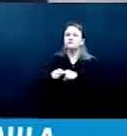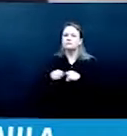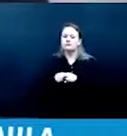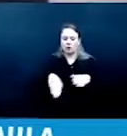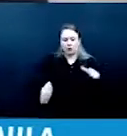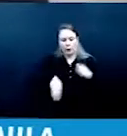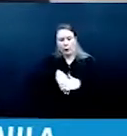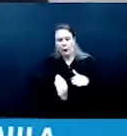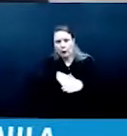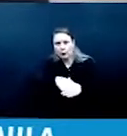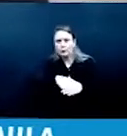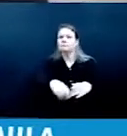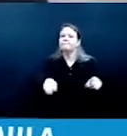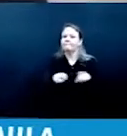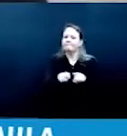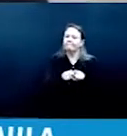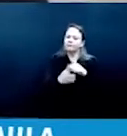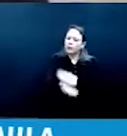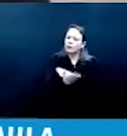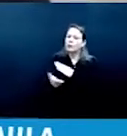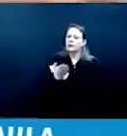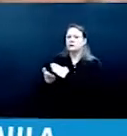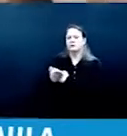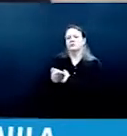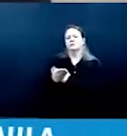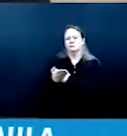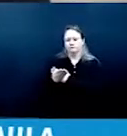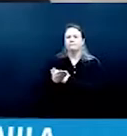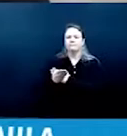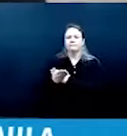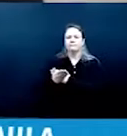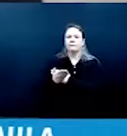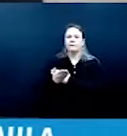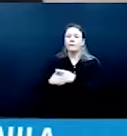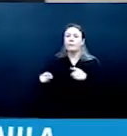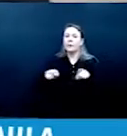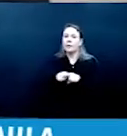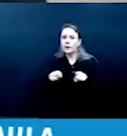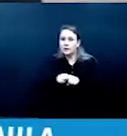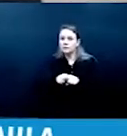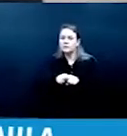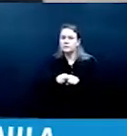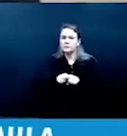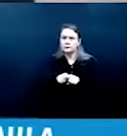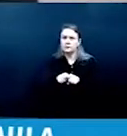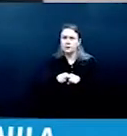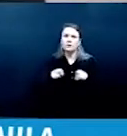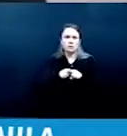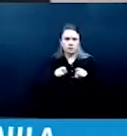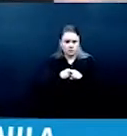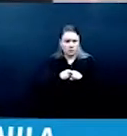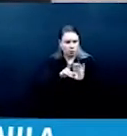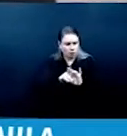futebol também me ajudou nisso, né? Mas aliado, e vou jogar essa